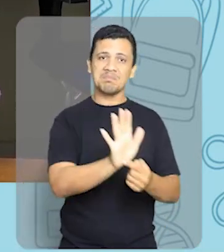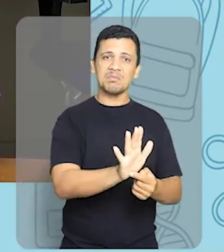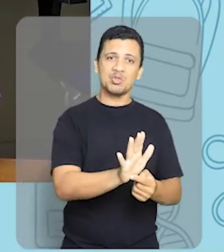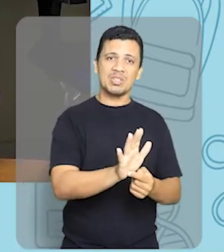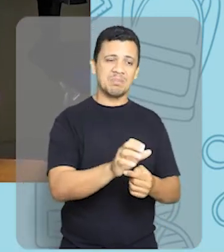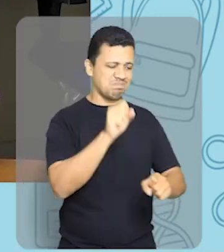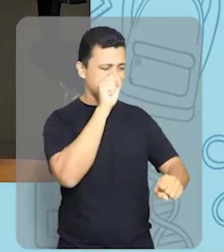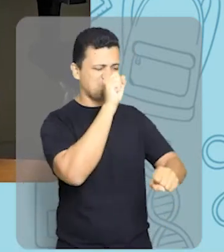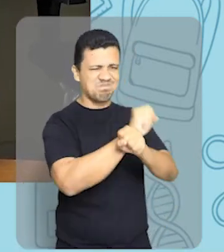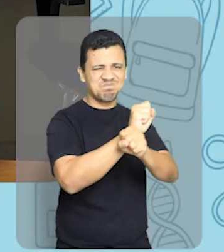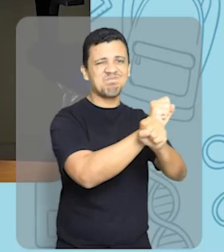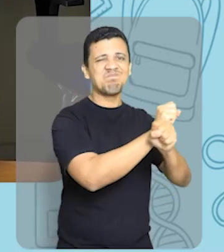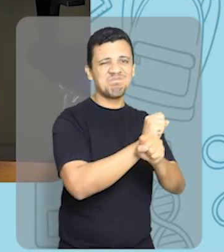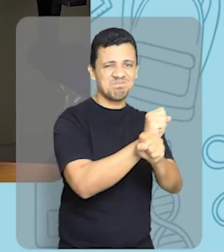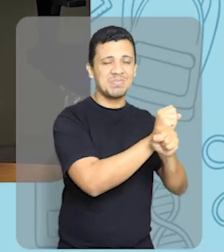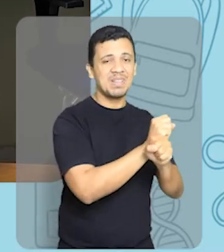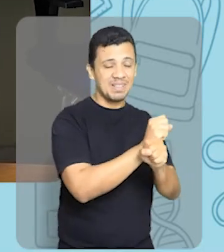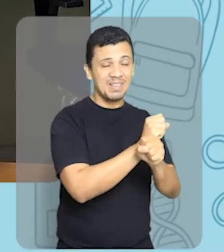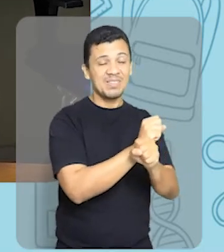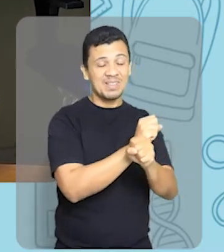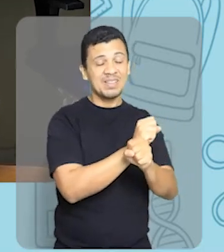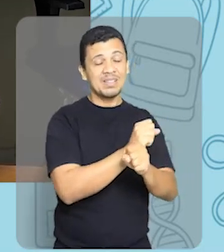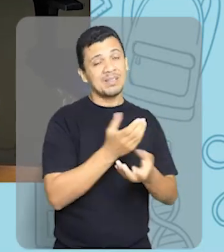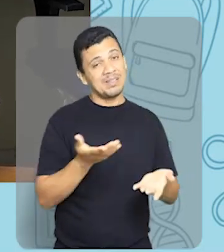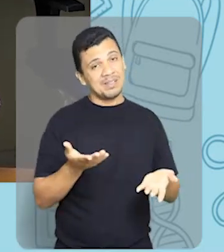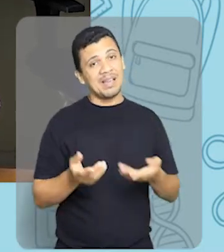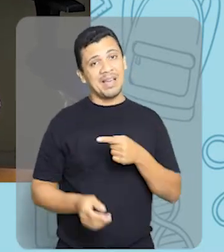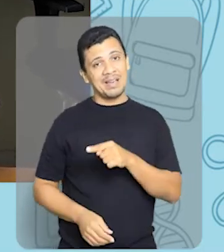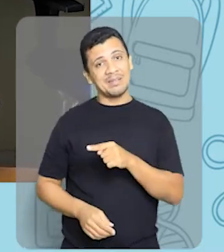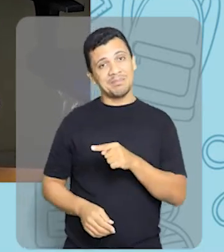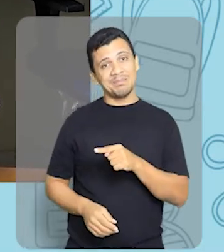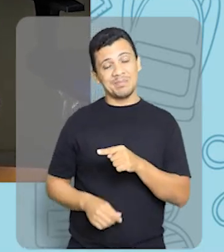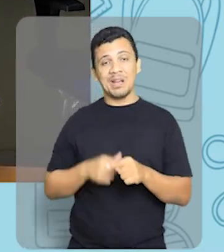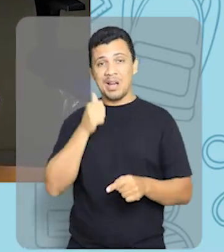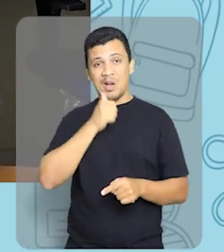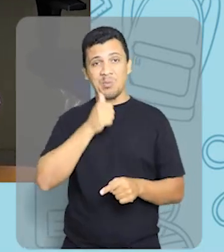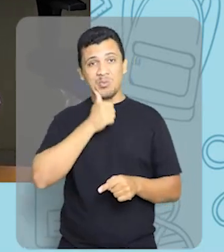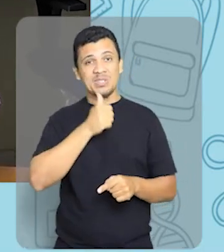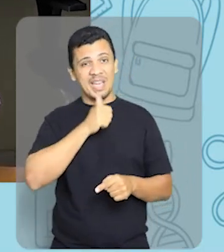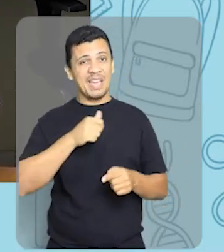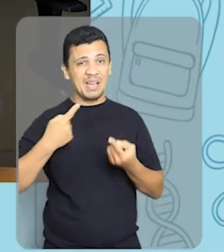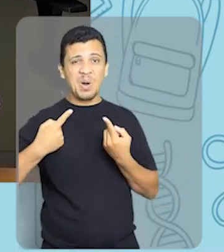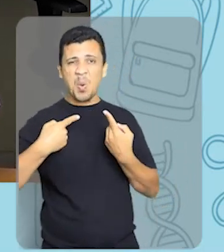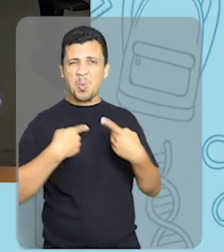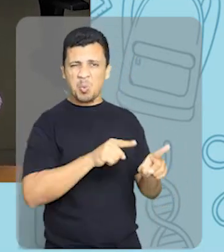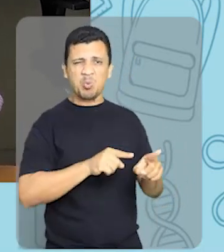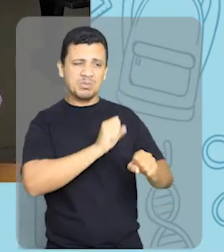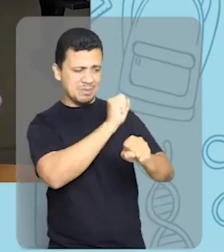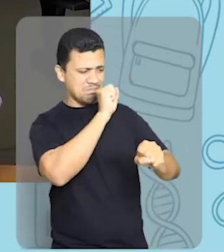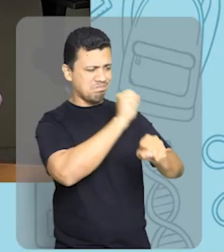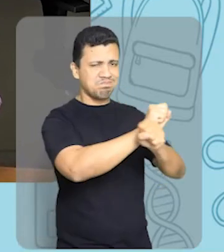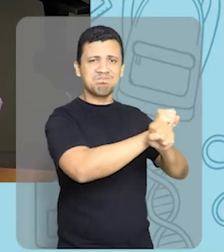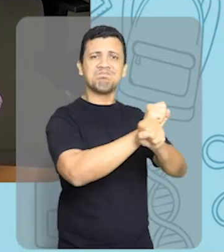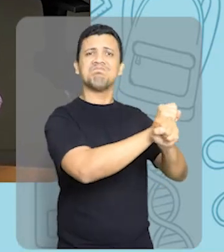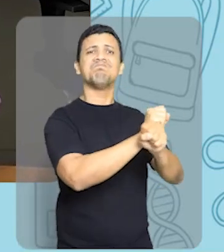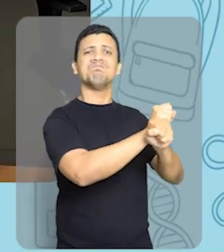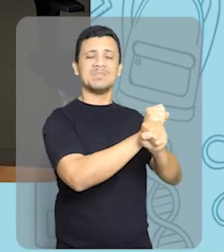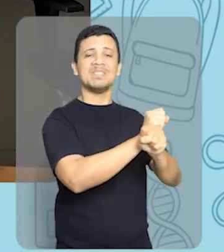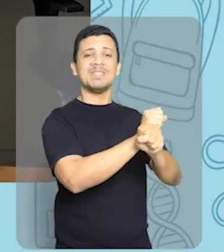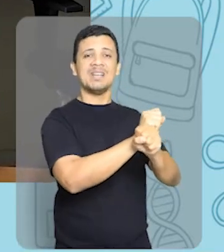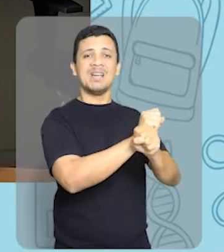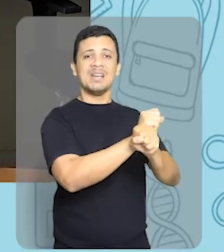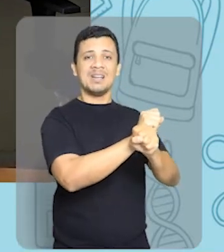escravidão, e ao qual ela, lógico, por ser uma abolicionista, ela tira o negro